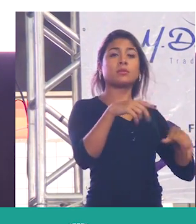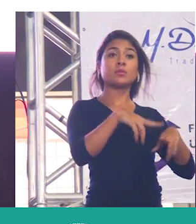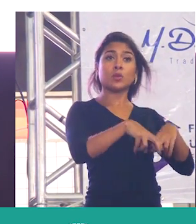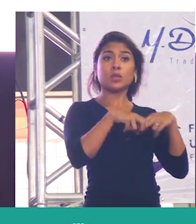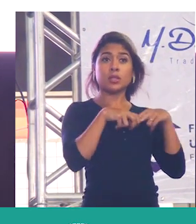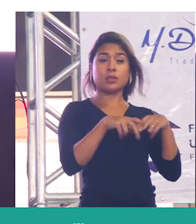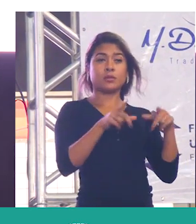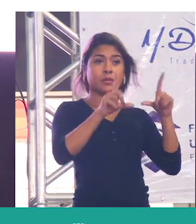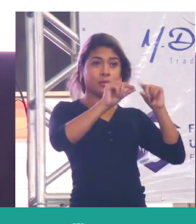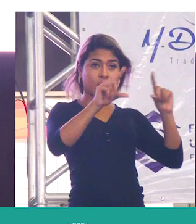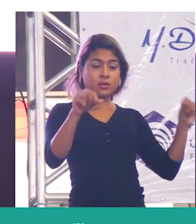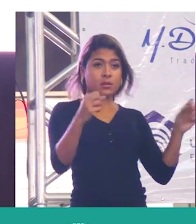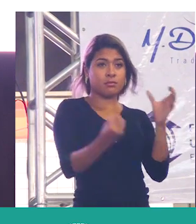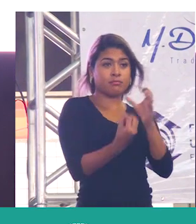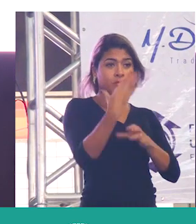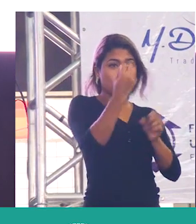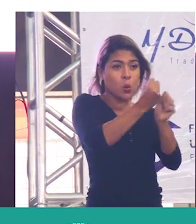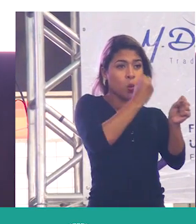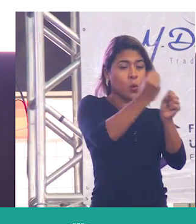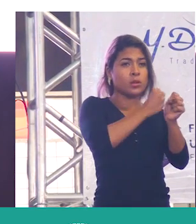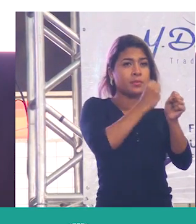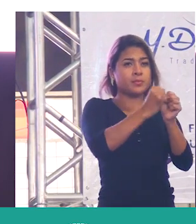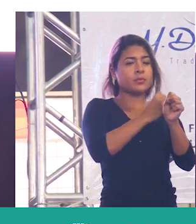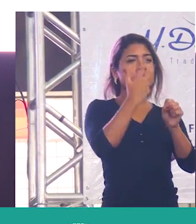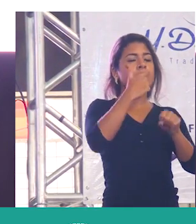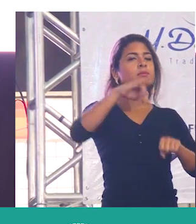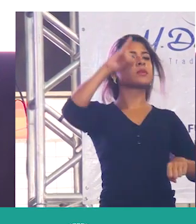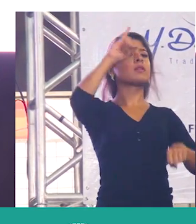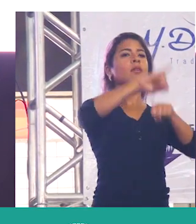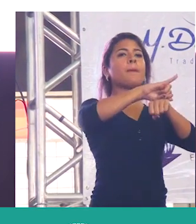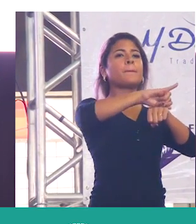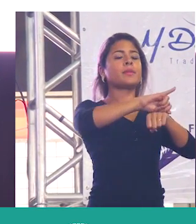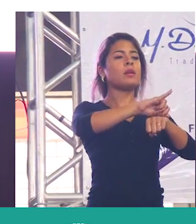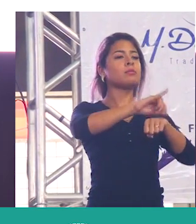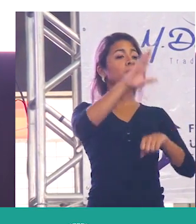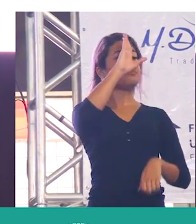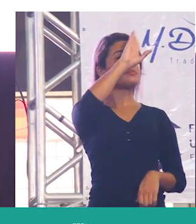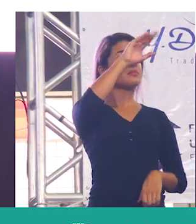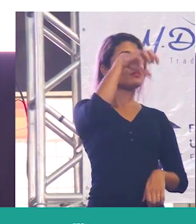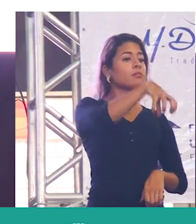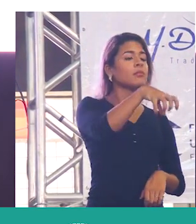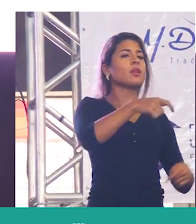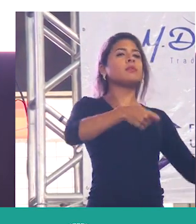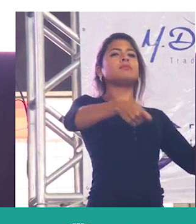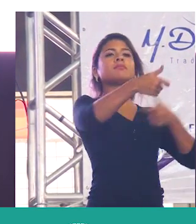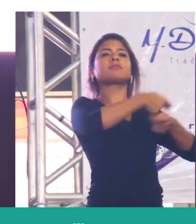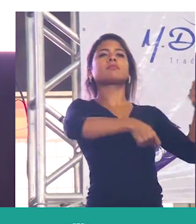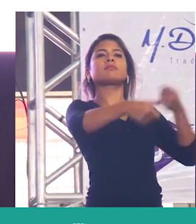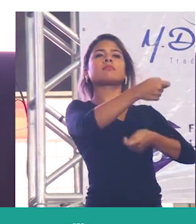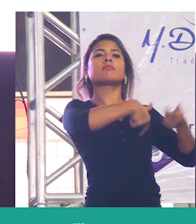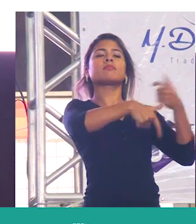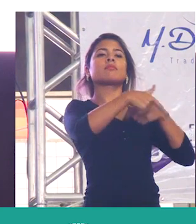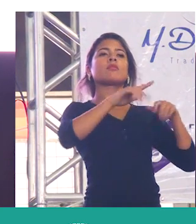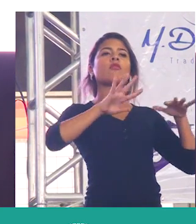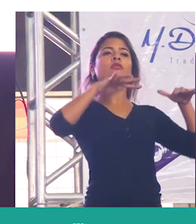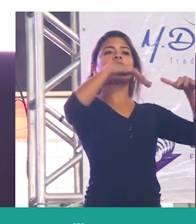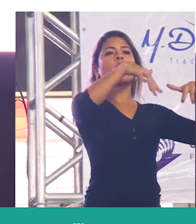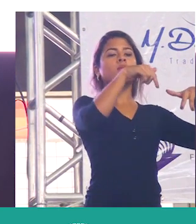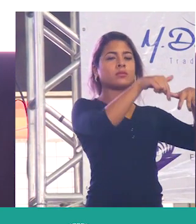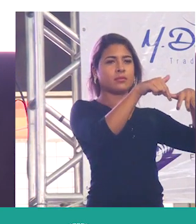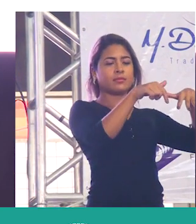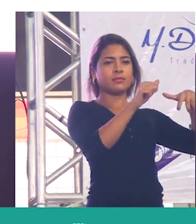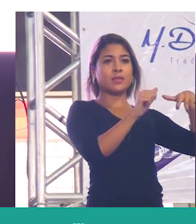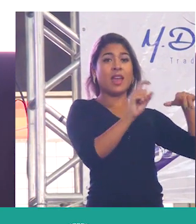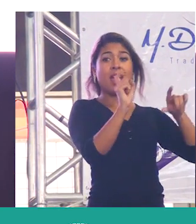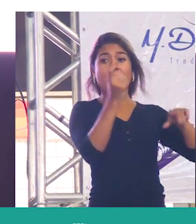vai ser construída para ser a nossa capital administrativa, deixando de ser, portanto, o Rio